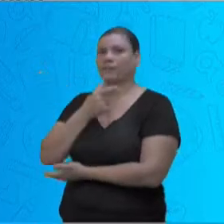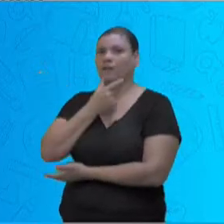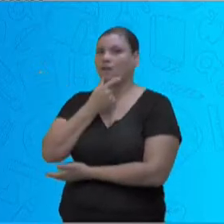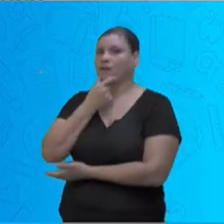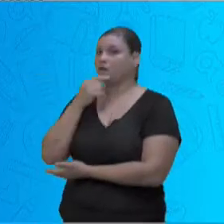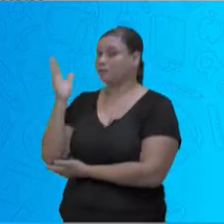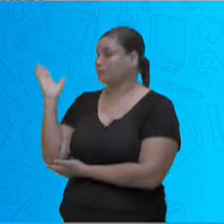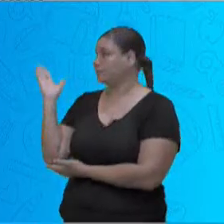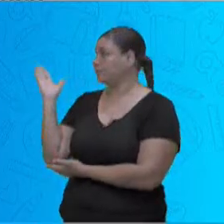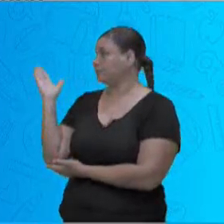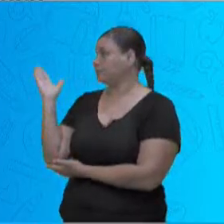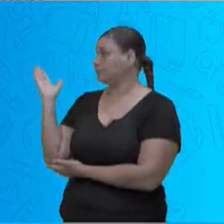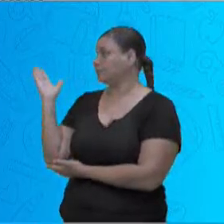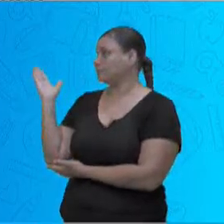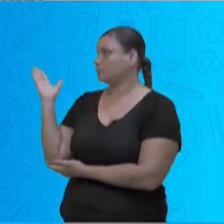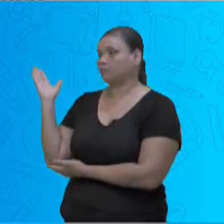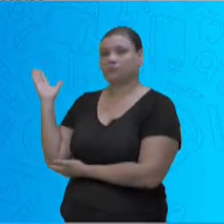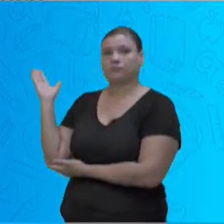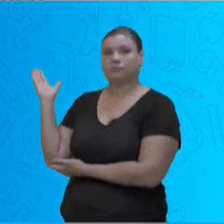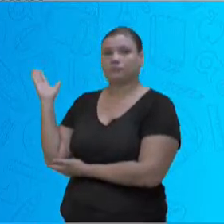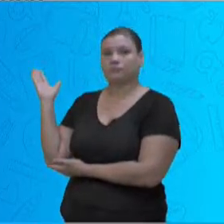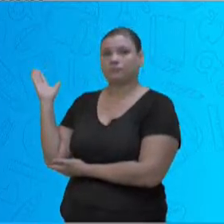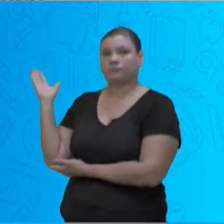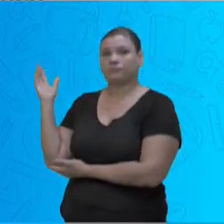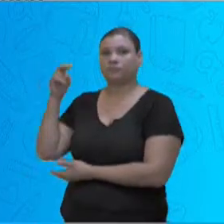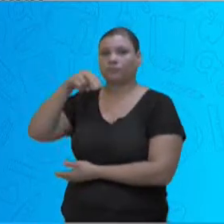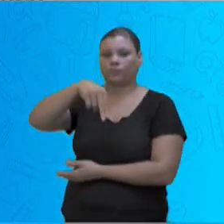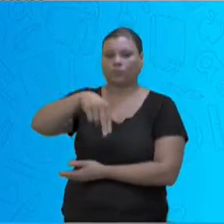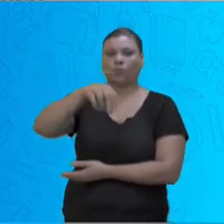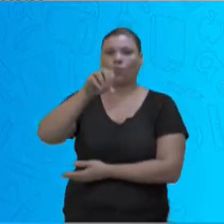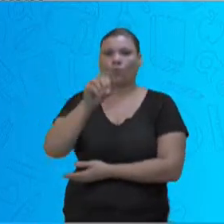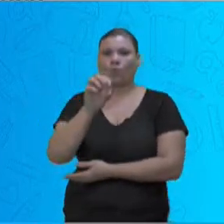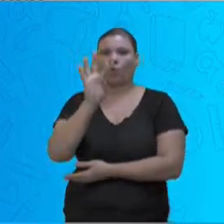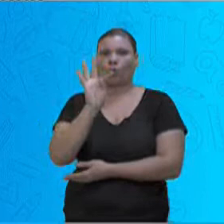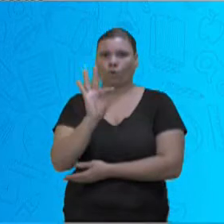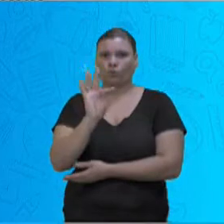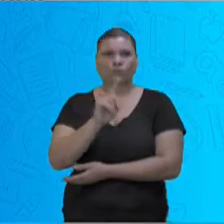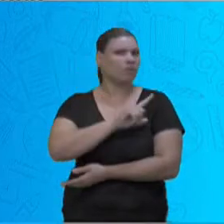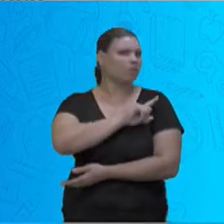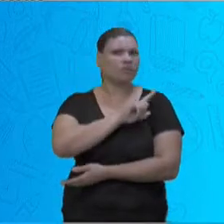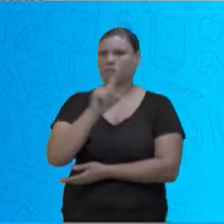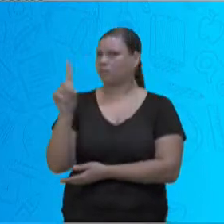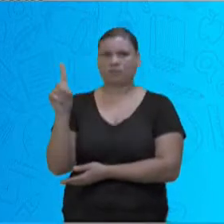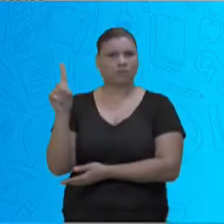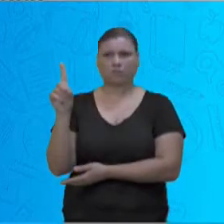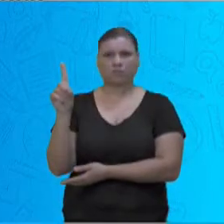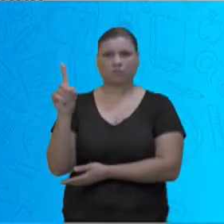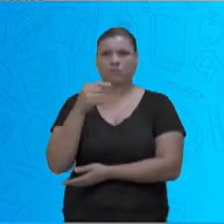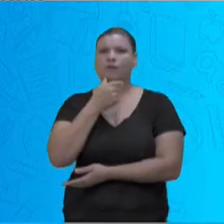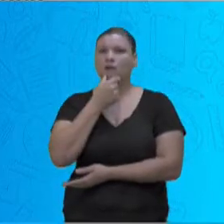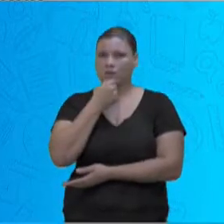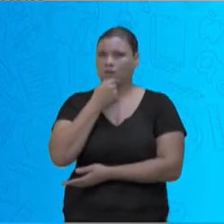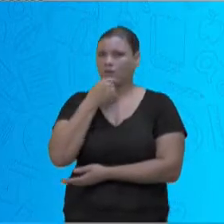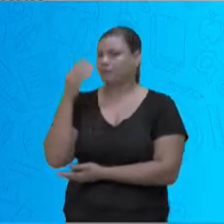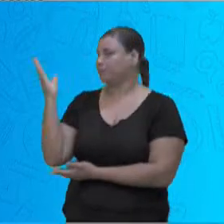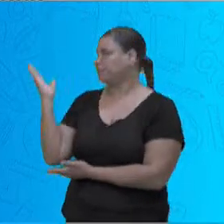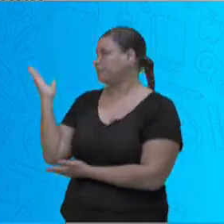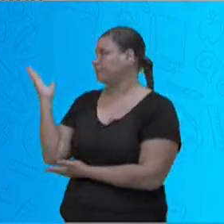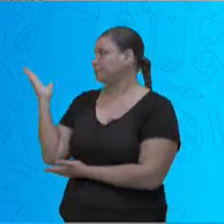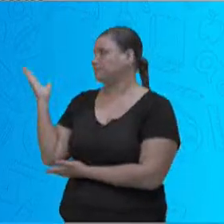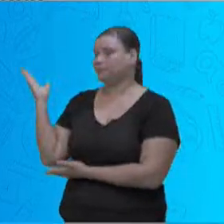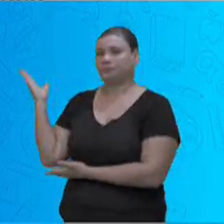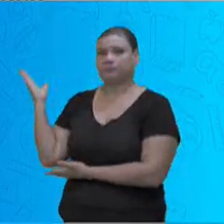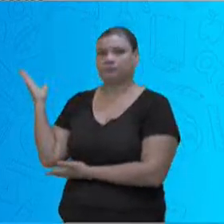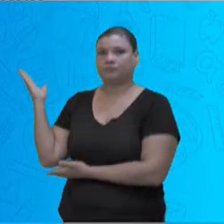she is not, it is not, we are not, you are